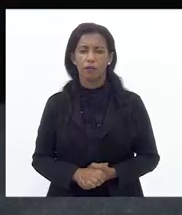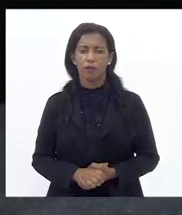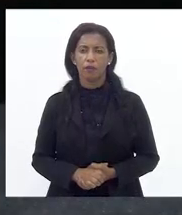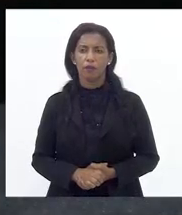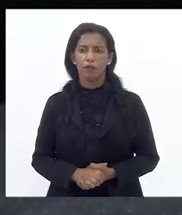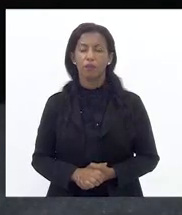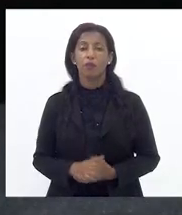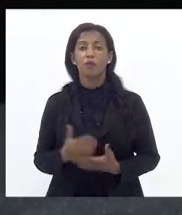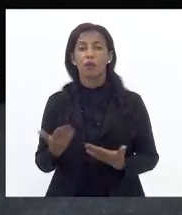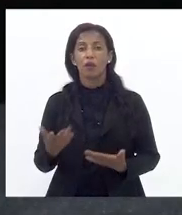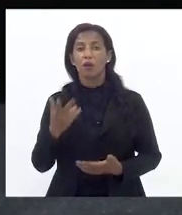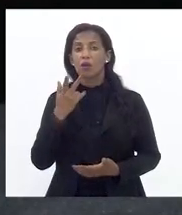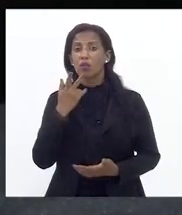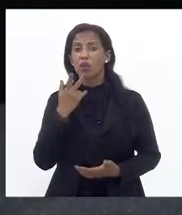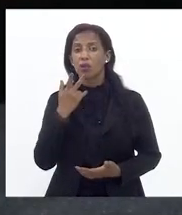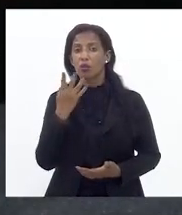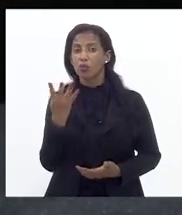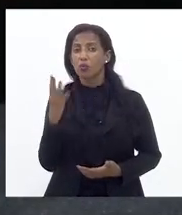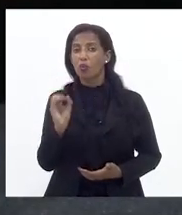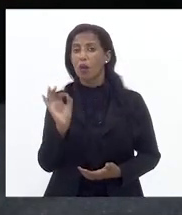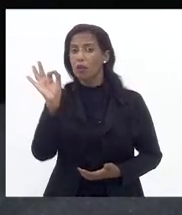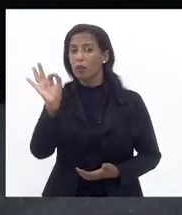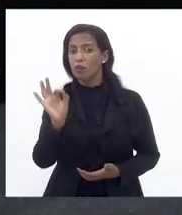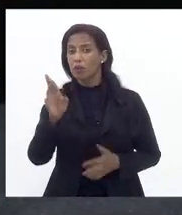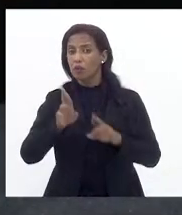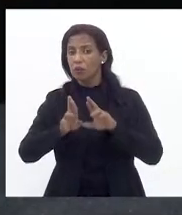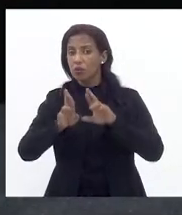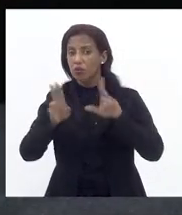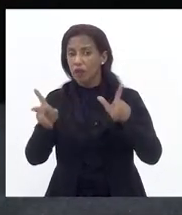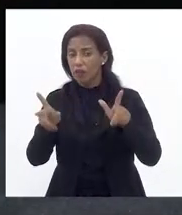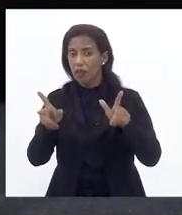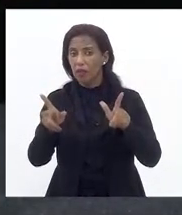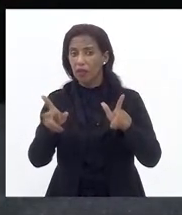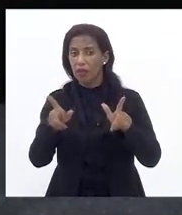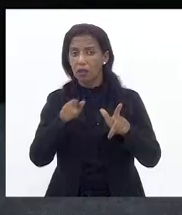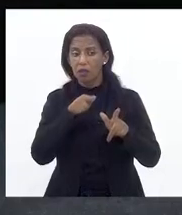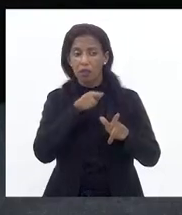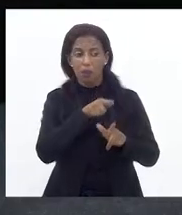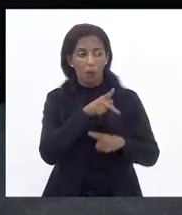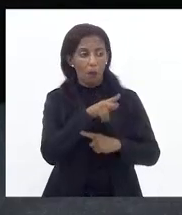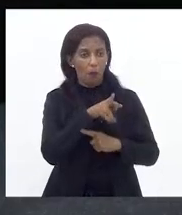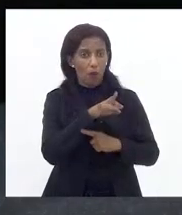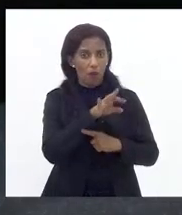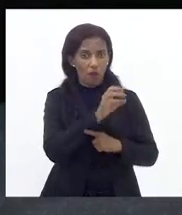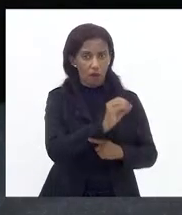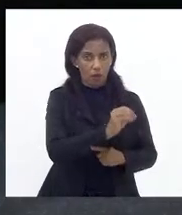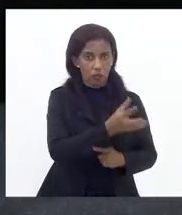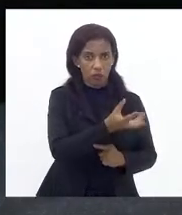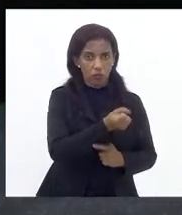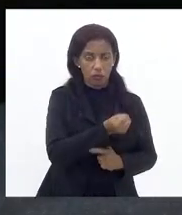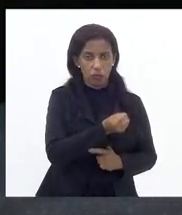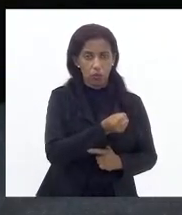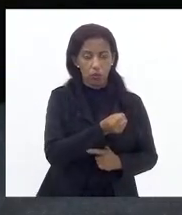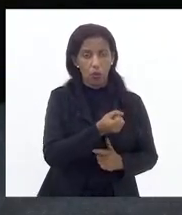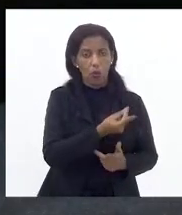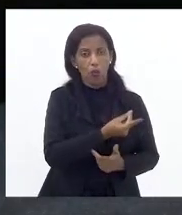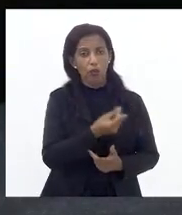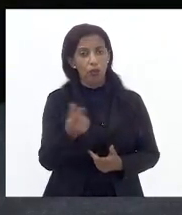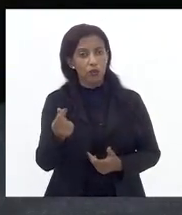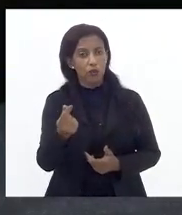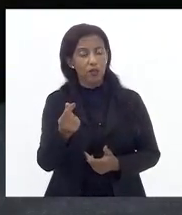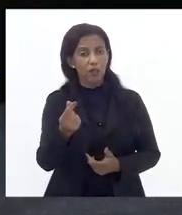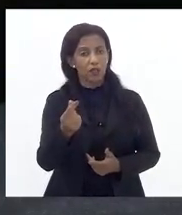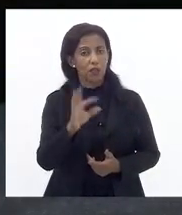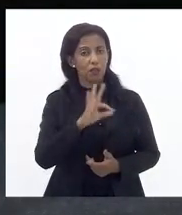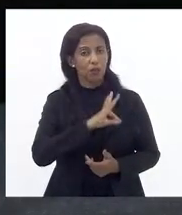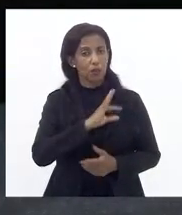digo que os quarenta por cento do triênio é diferença entre os meus proventos com o tempo de saída da